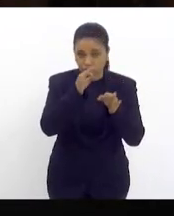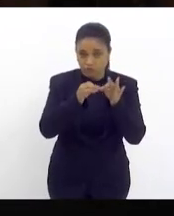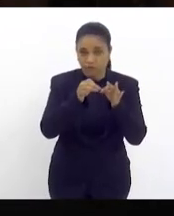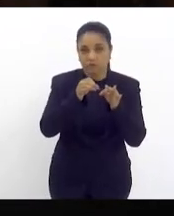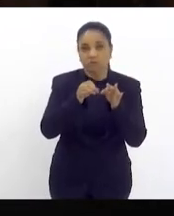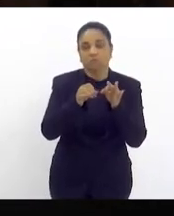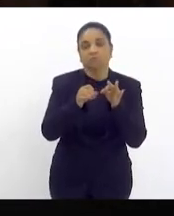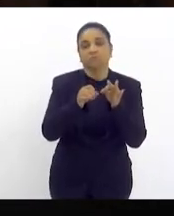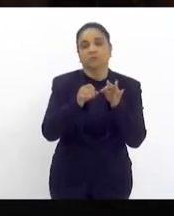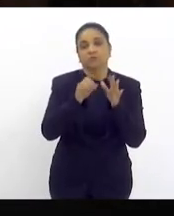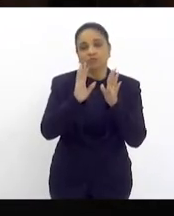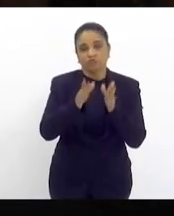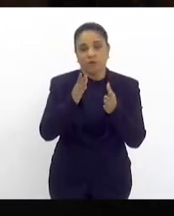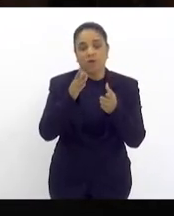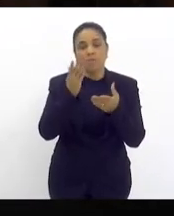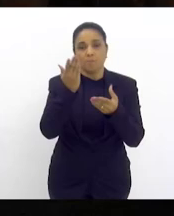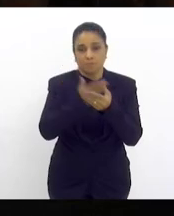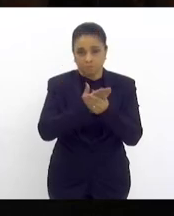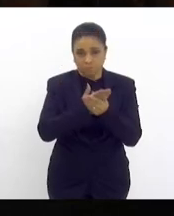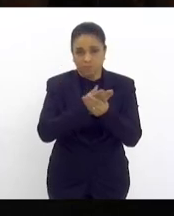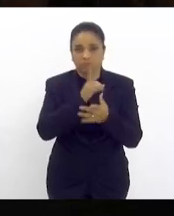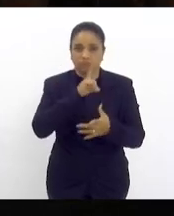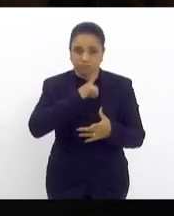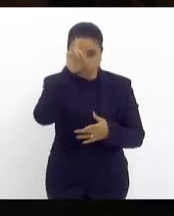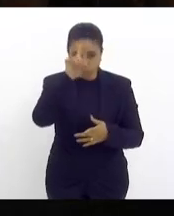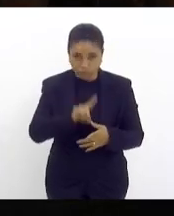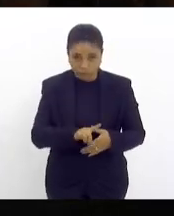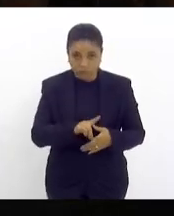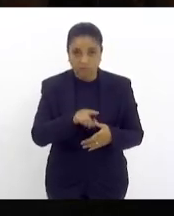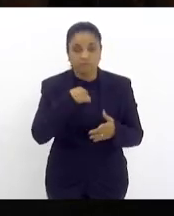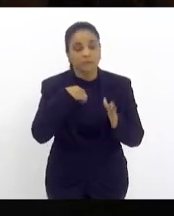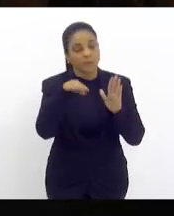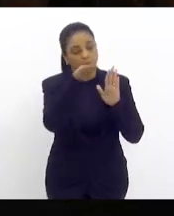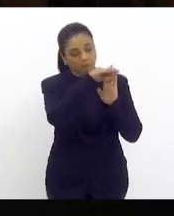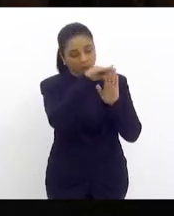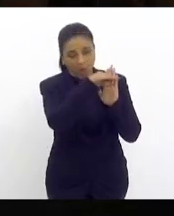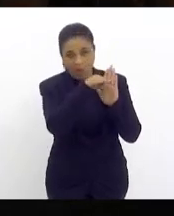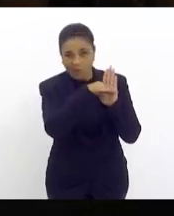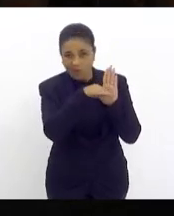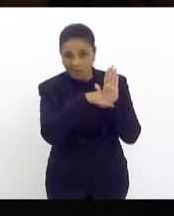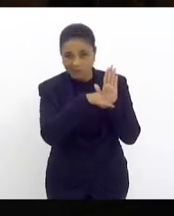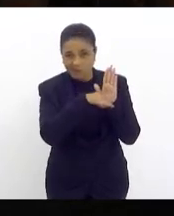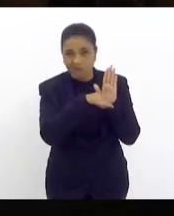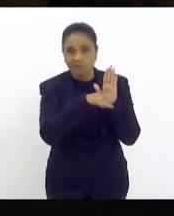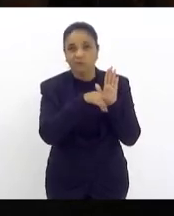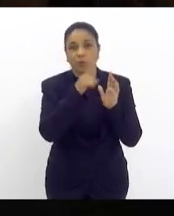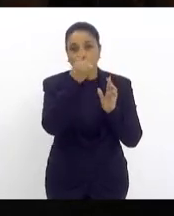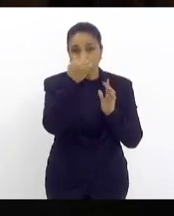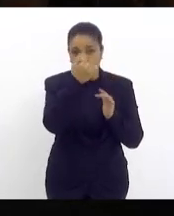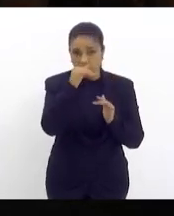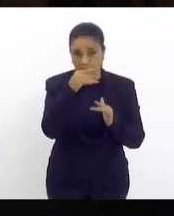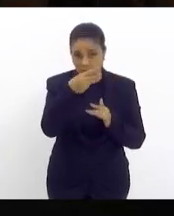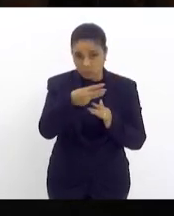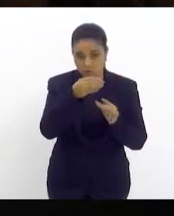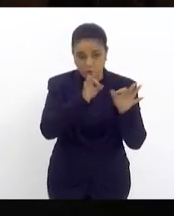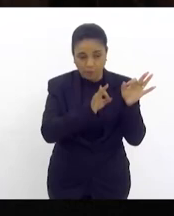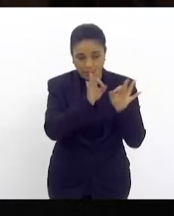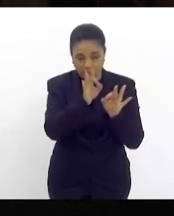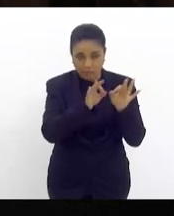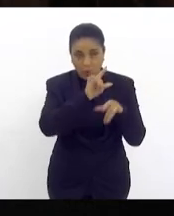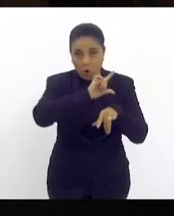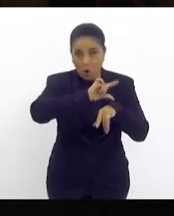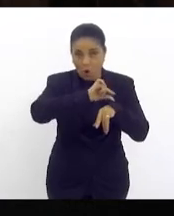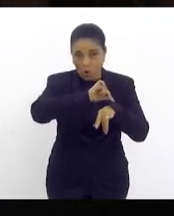também está na pauta dos colegas né um texto de planejamento né como se diz